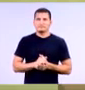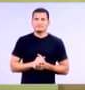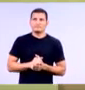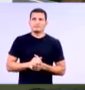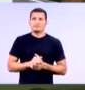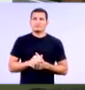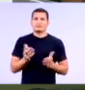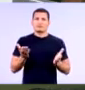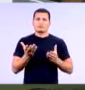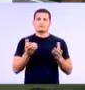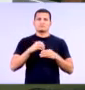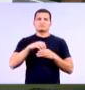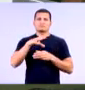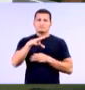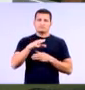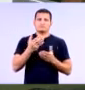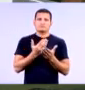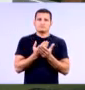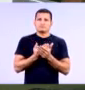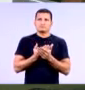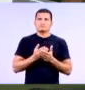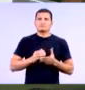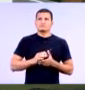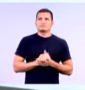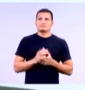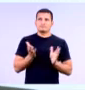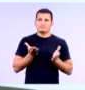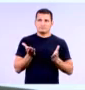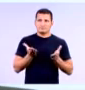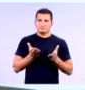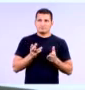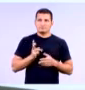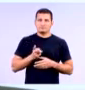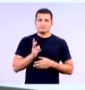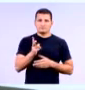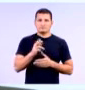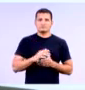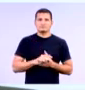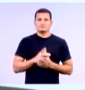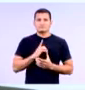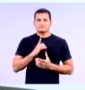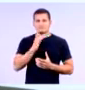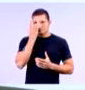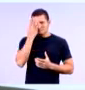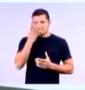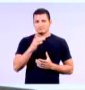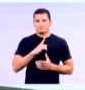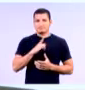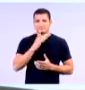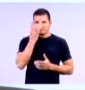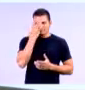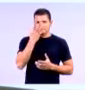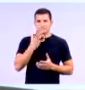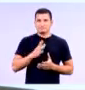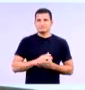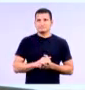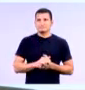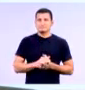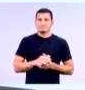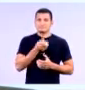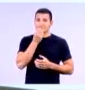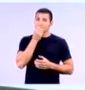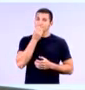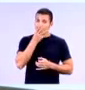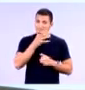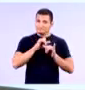o conteúdo da aula de hoje, professor? Gente, hoje a gente vai continuar o conteúdo. Tá fácil, sempre tá fácil, né? Tem umas boas notícias para vocês,